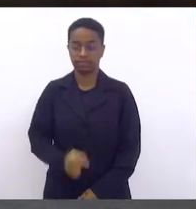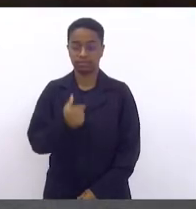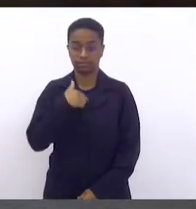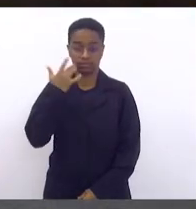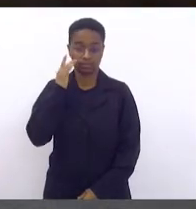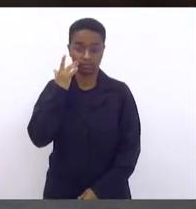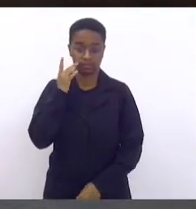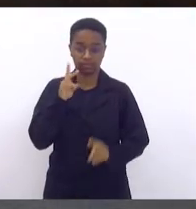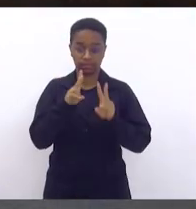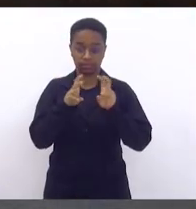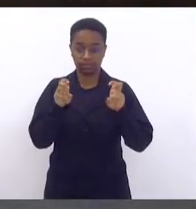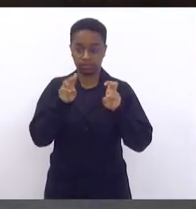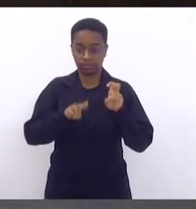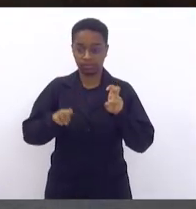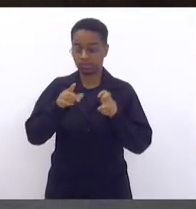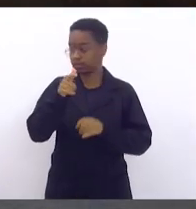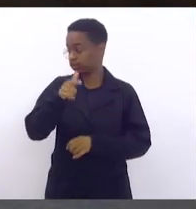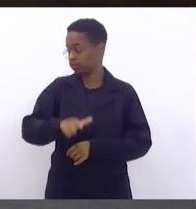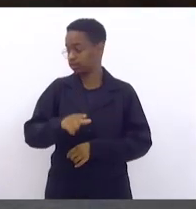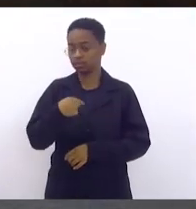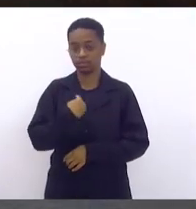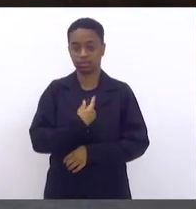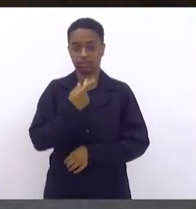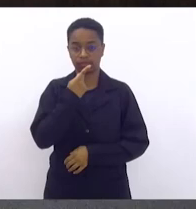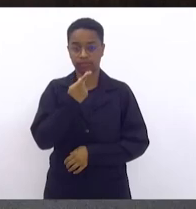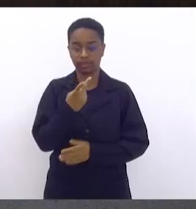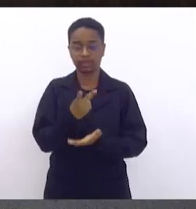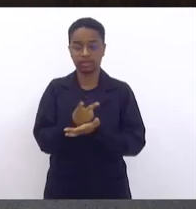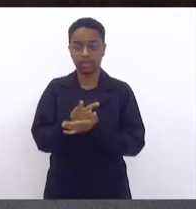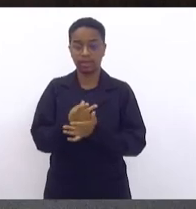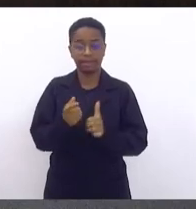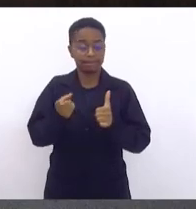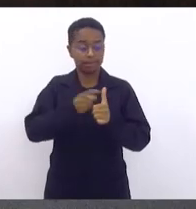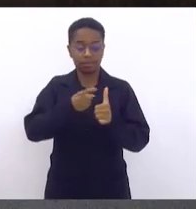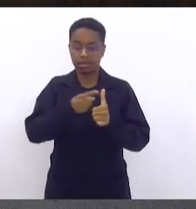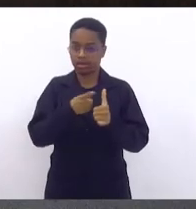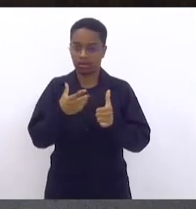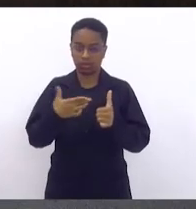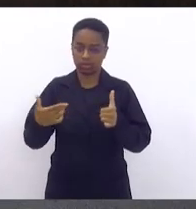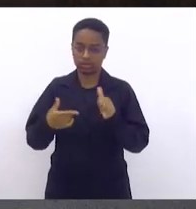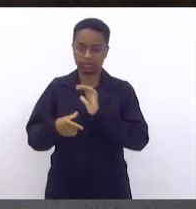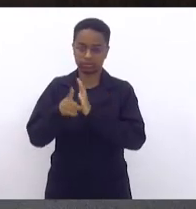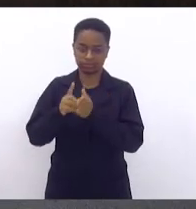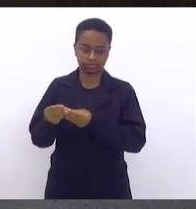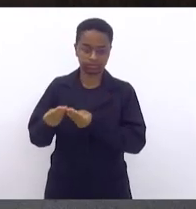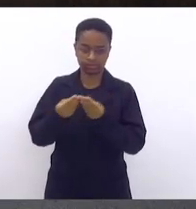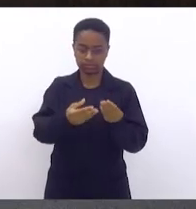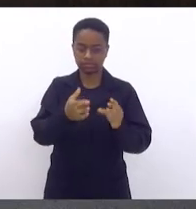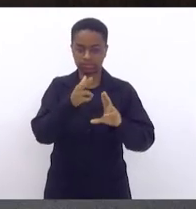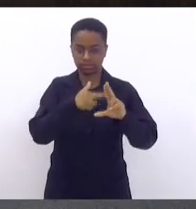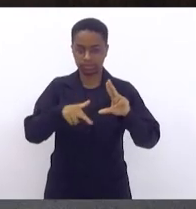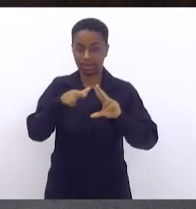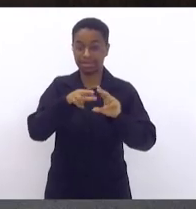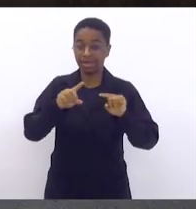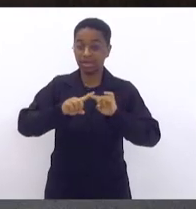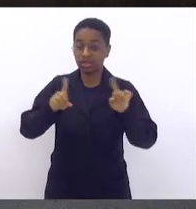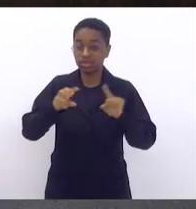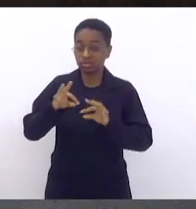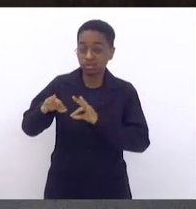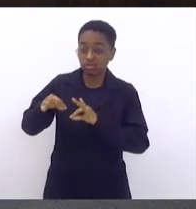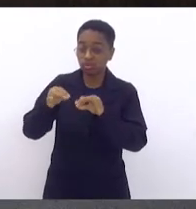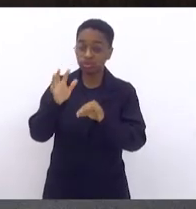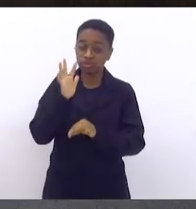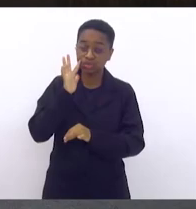reutilizável a gente sempre fala que é o primeiro tópico antes de mandar para reciclagem mas não é todas as soluções